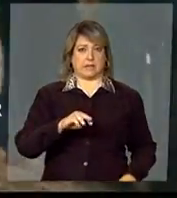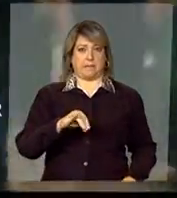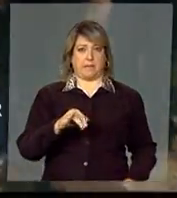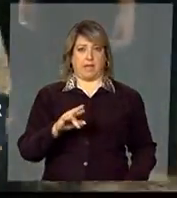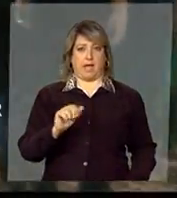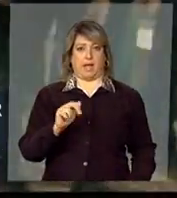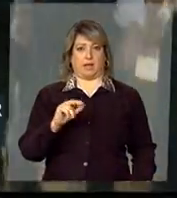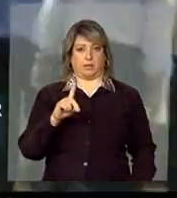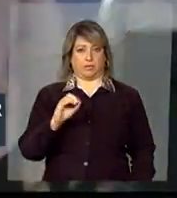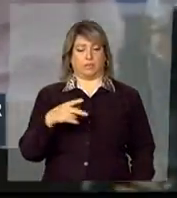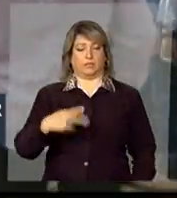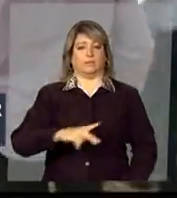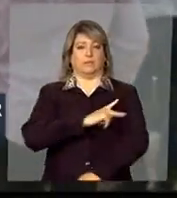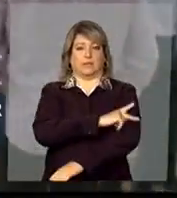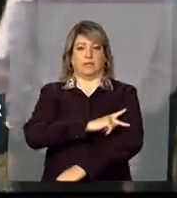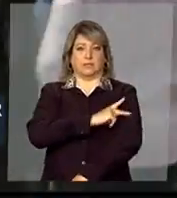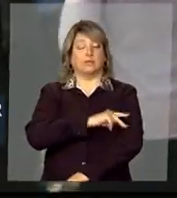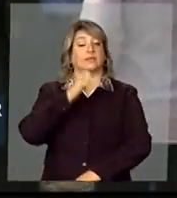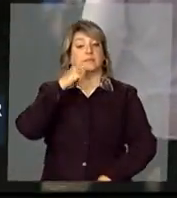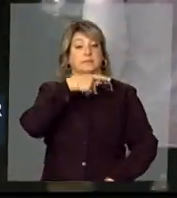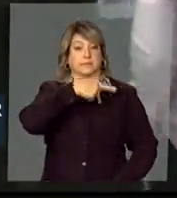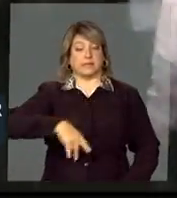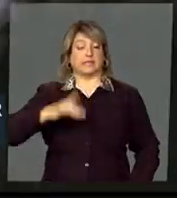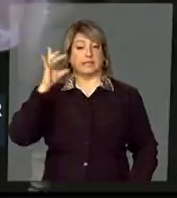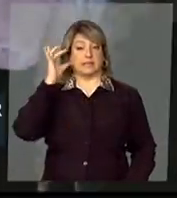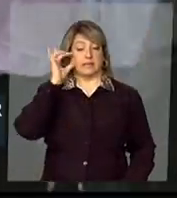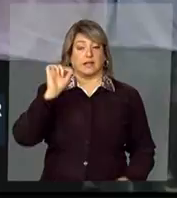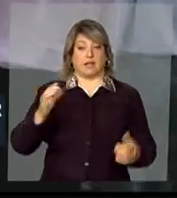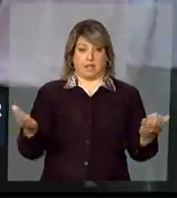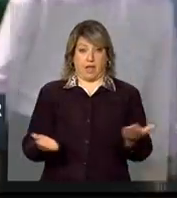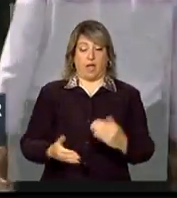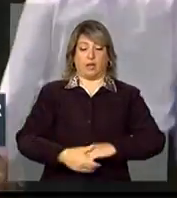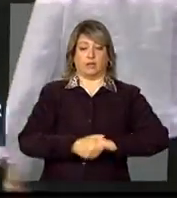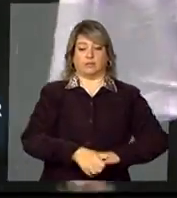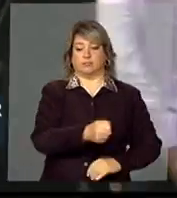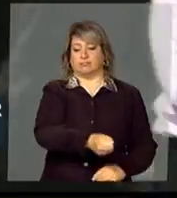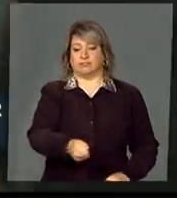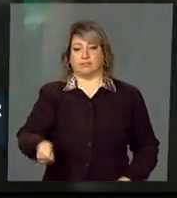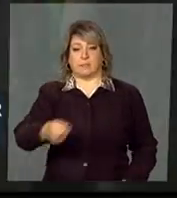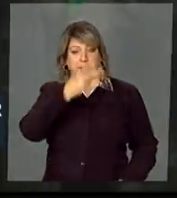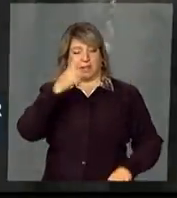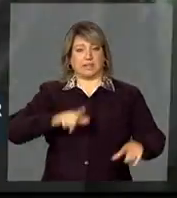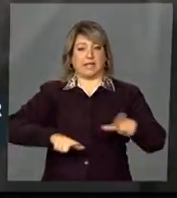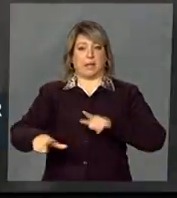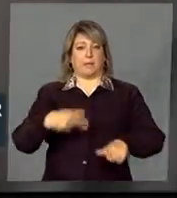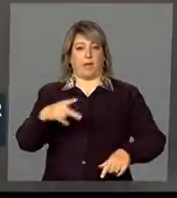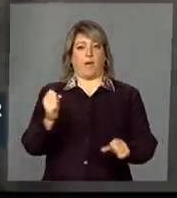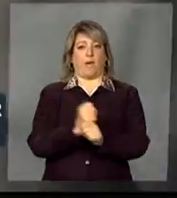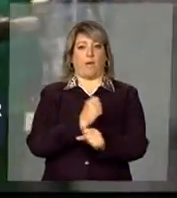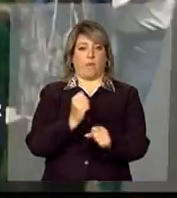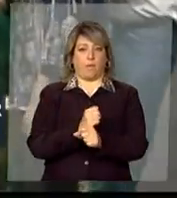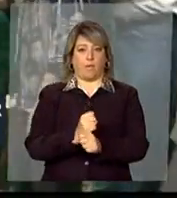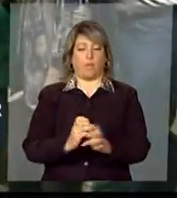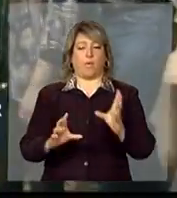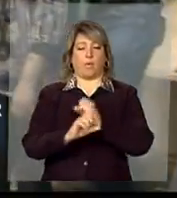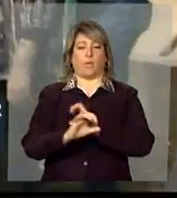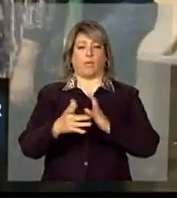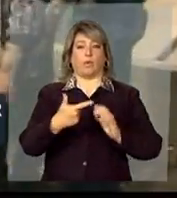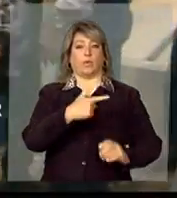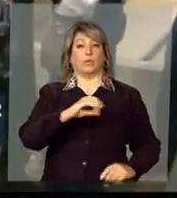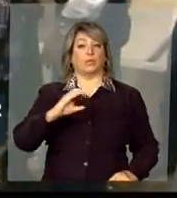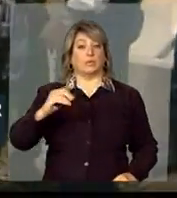do Piauí. A presidenta Dilma Rousseff, neste momento, cumprimenta os trabalhadores da obra. São cerca de